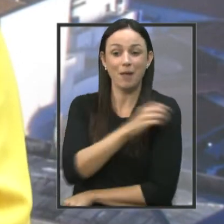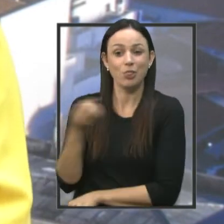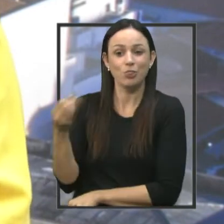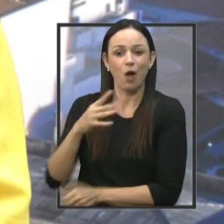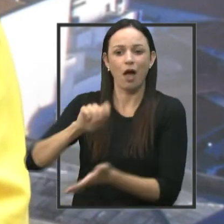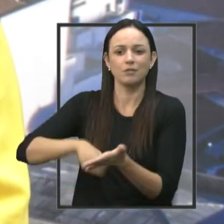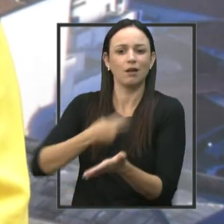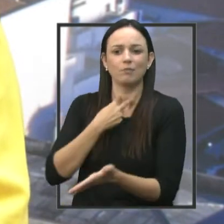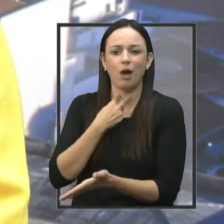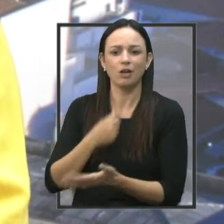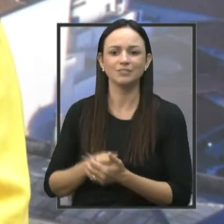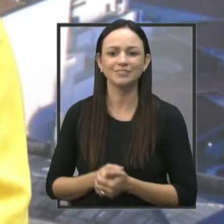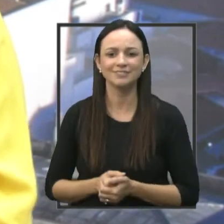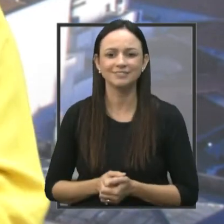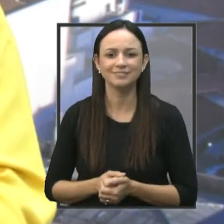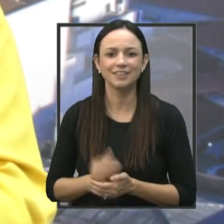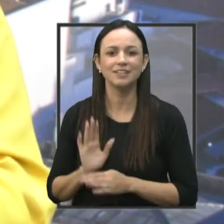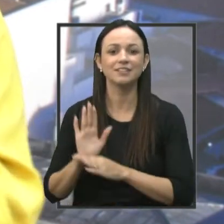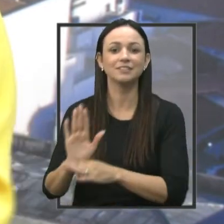quem?